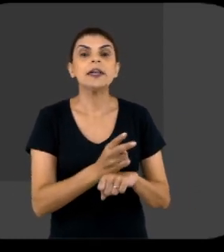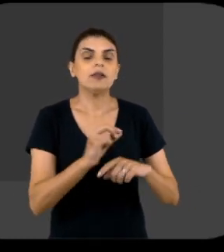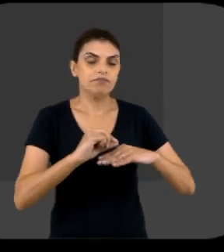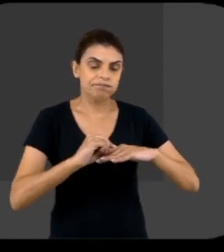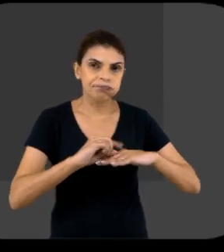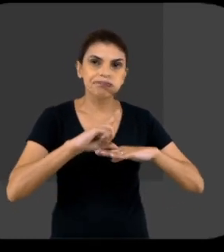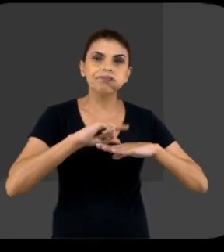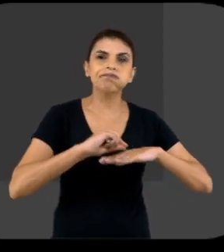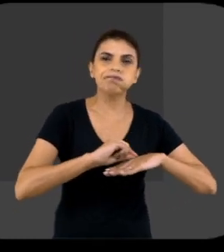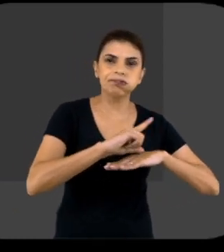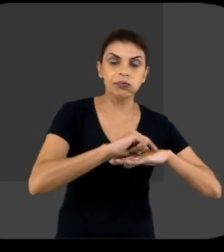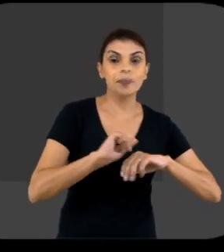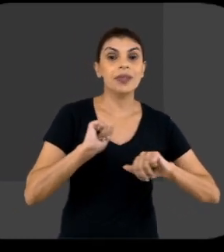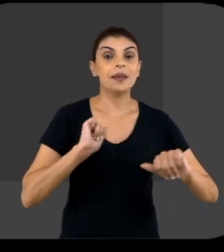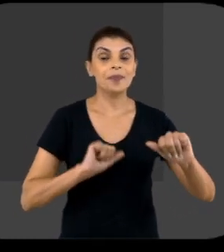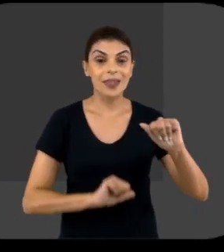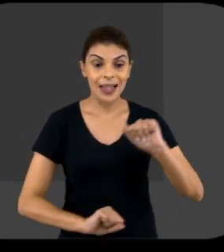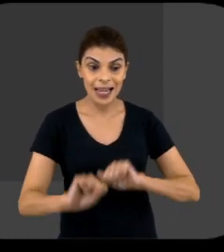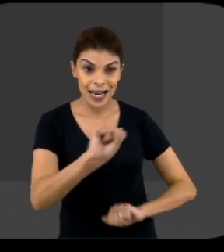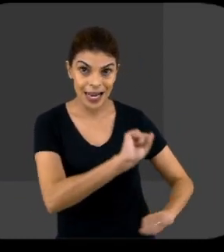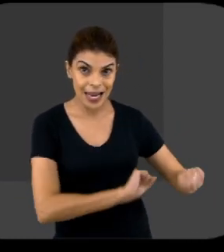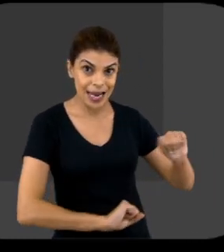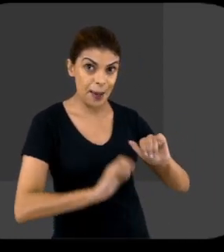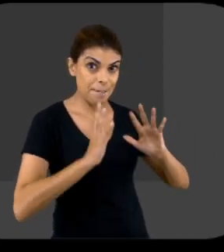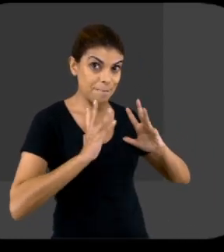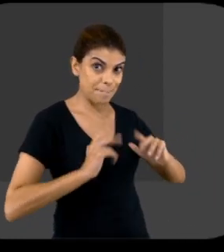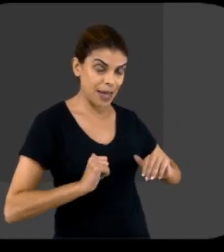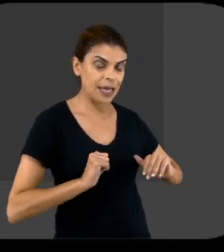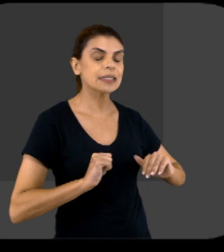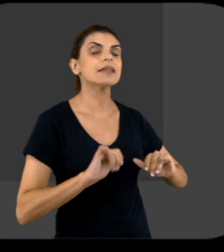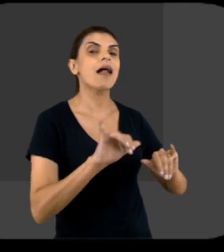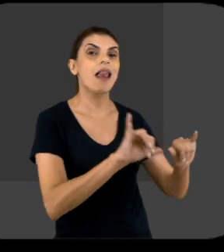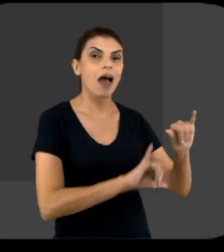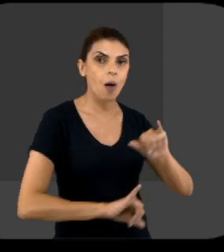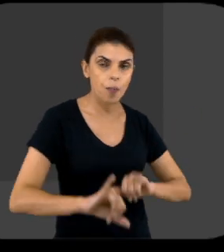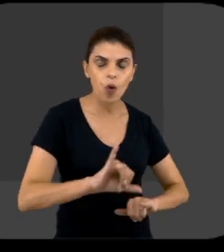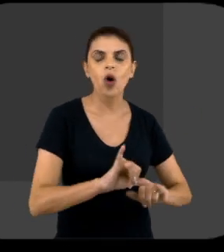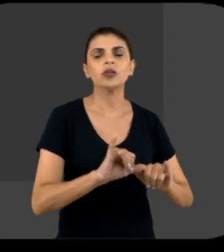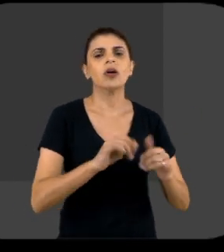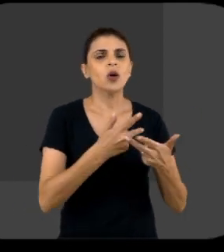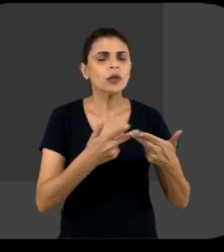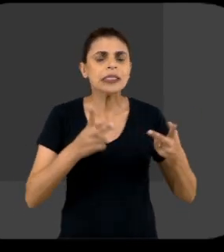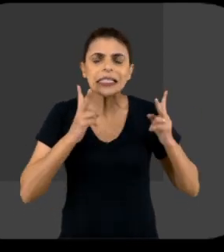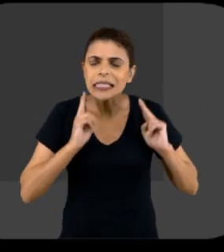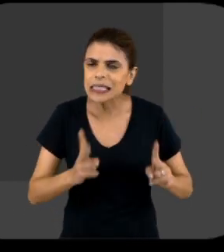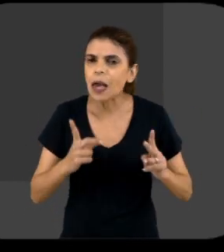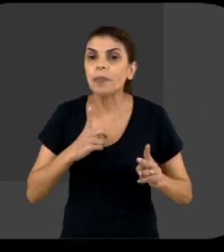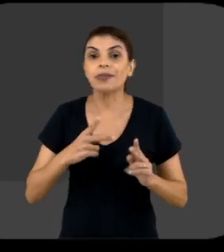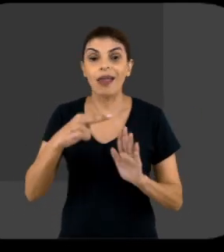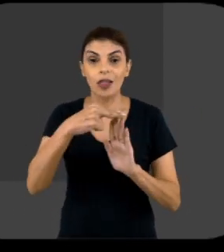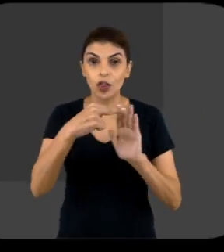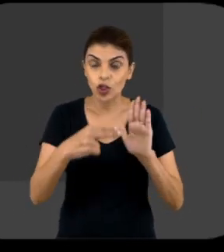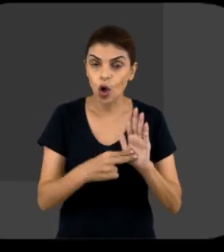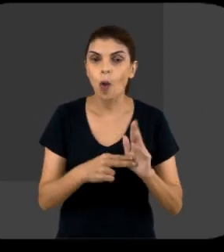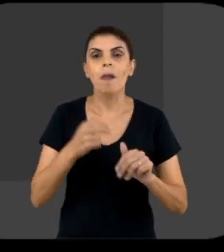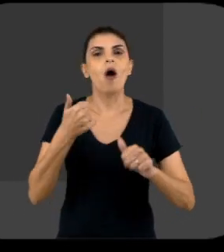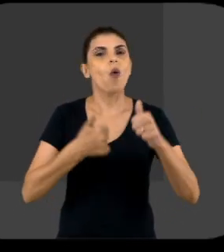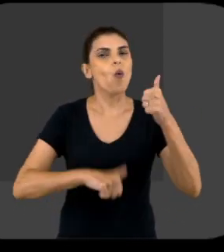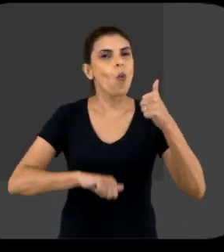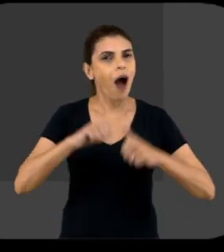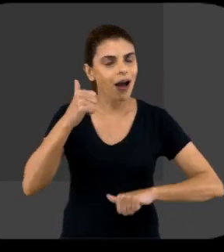de calibração, serviços de limpeza do laboratório, todos eles precisam possuir normas de